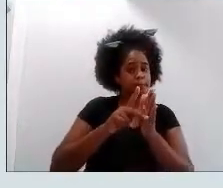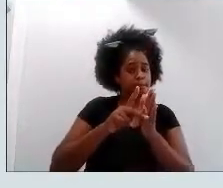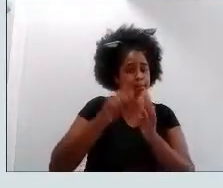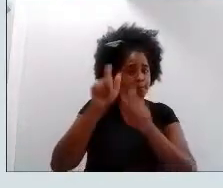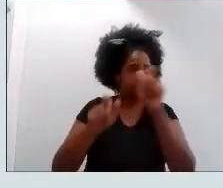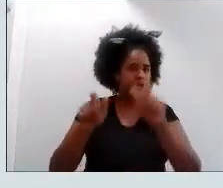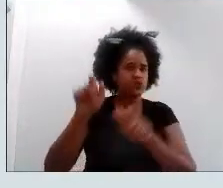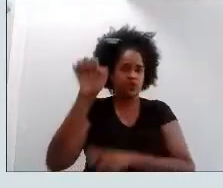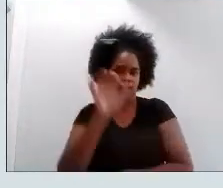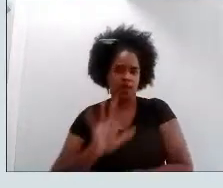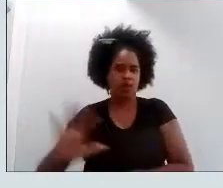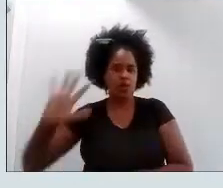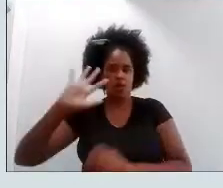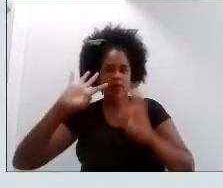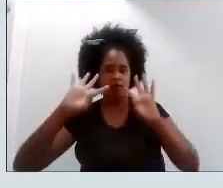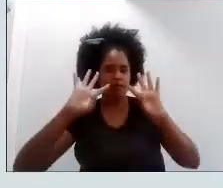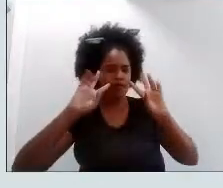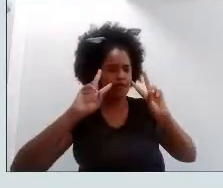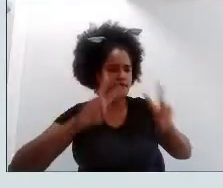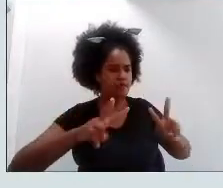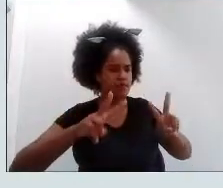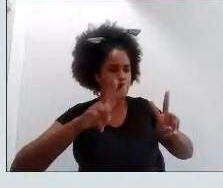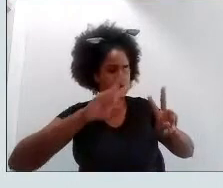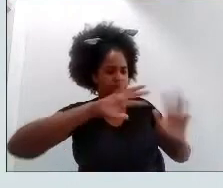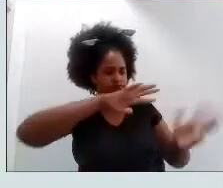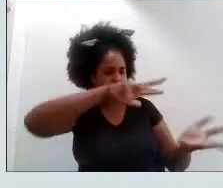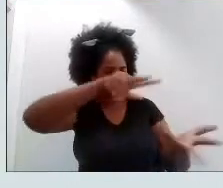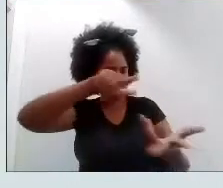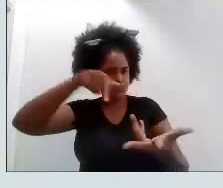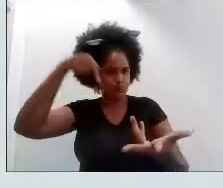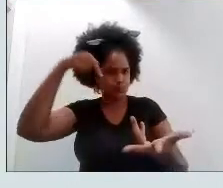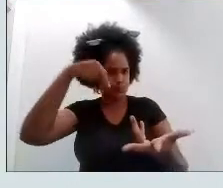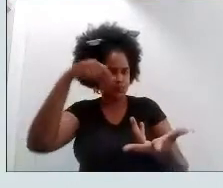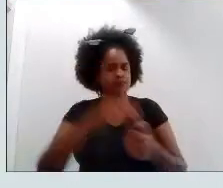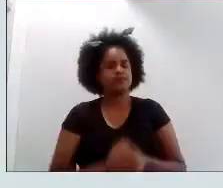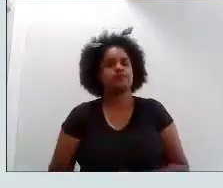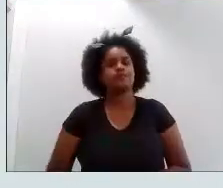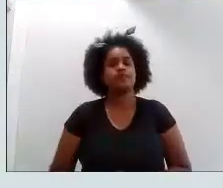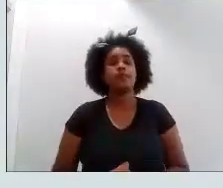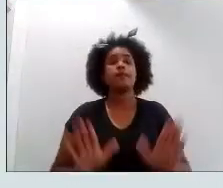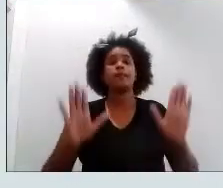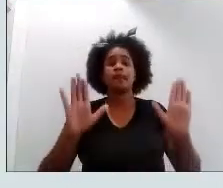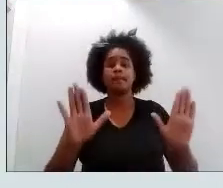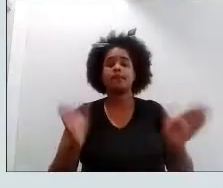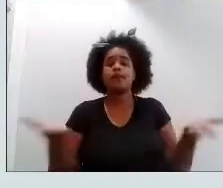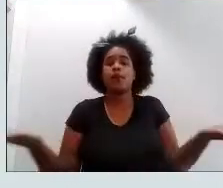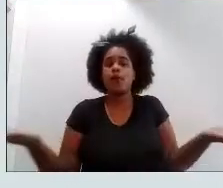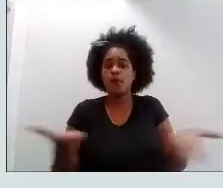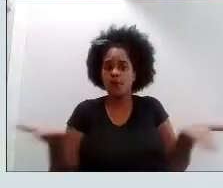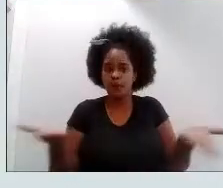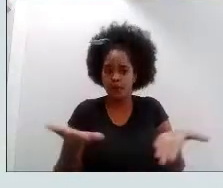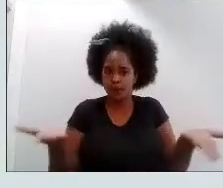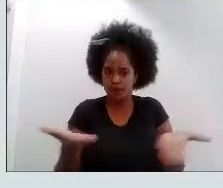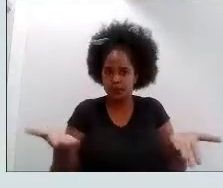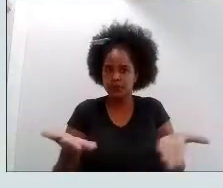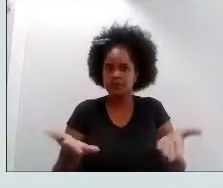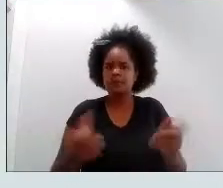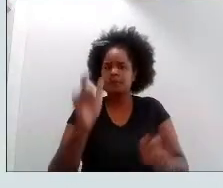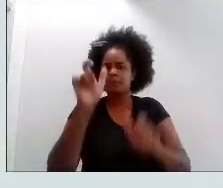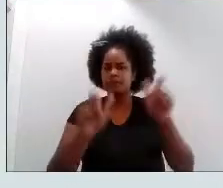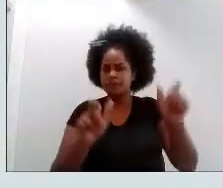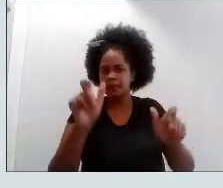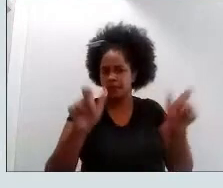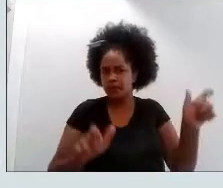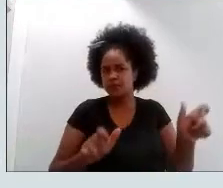sobre a história da humanidade. Recentemente, porém, os especialistas começaram a reconhecer